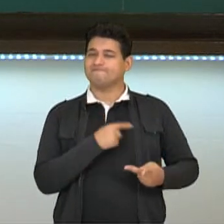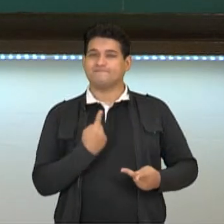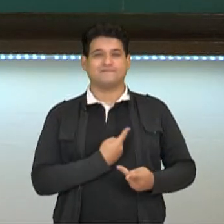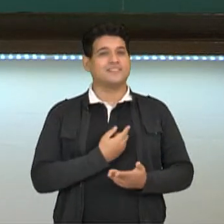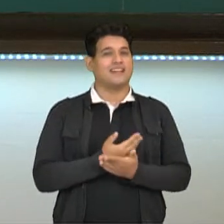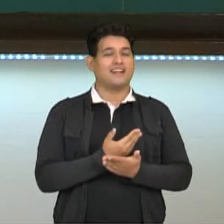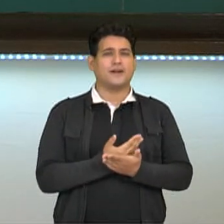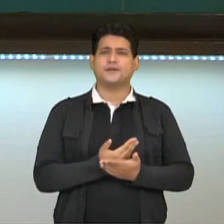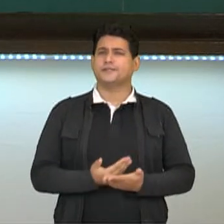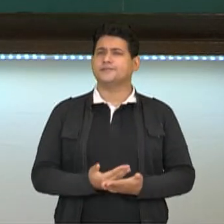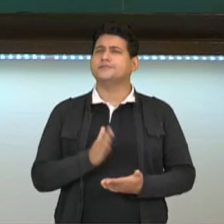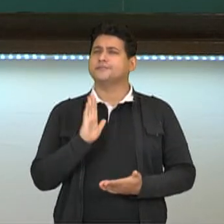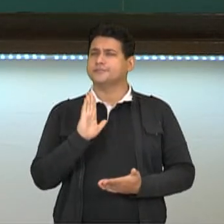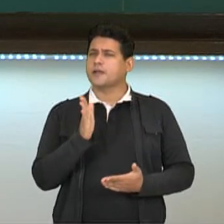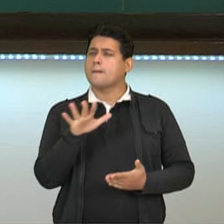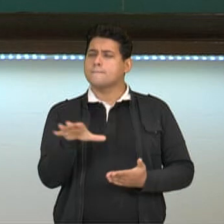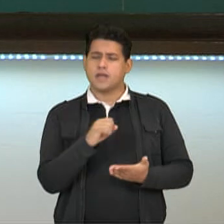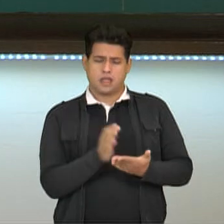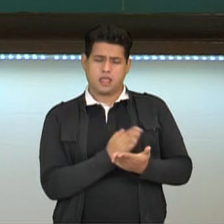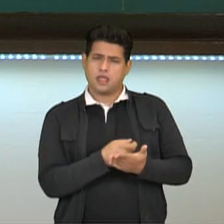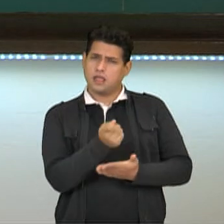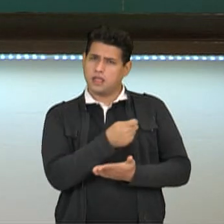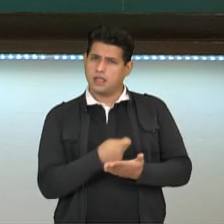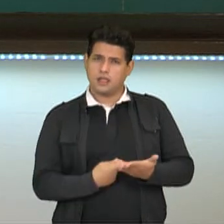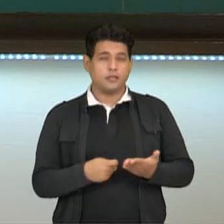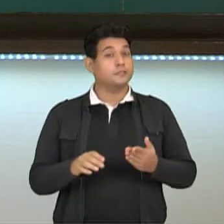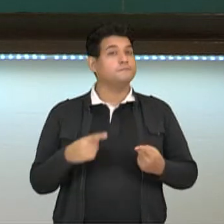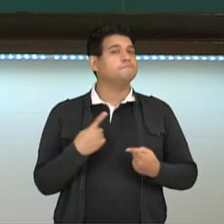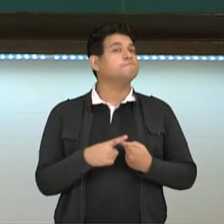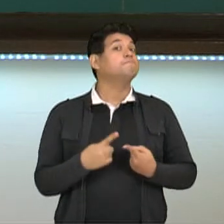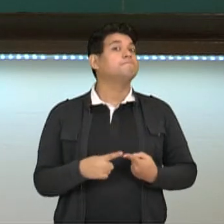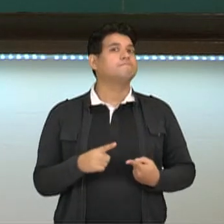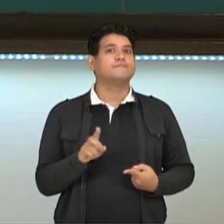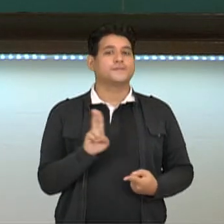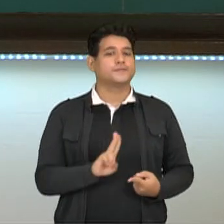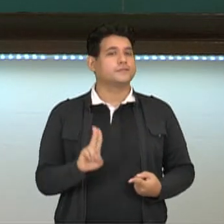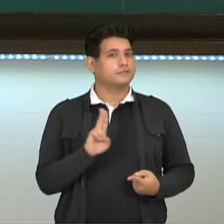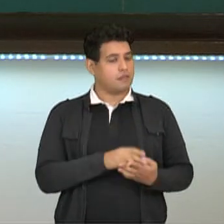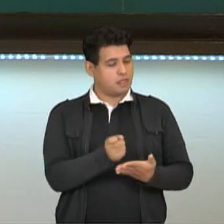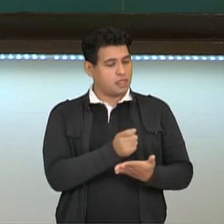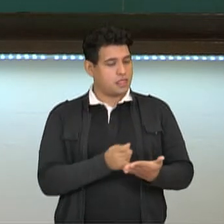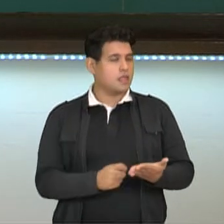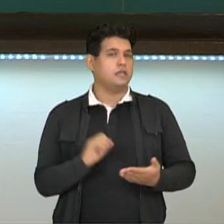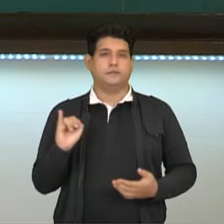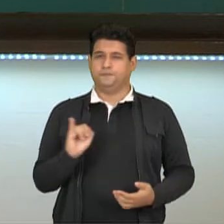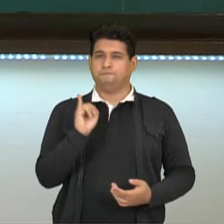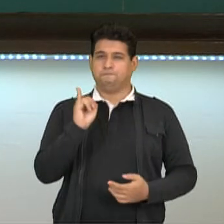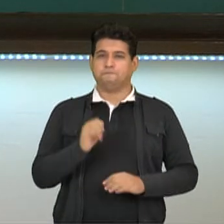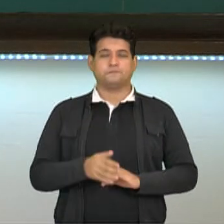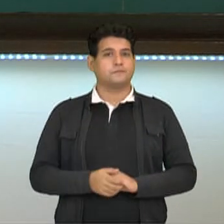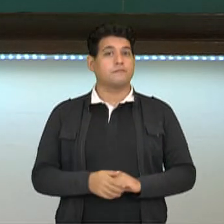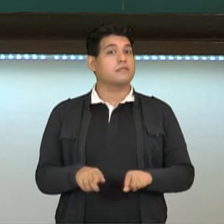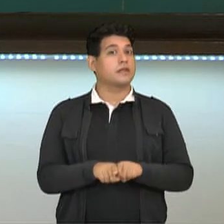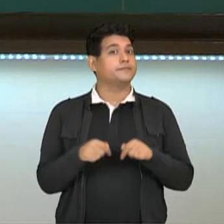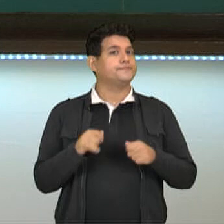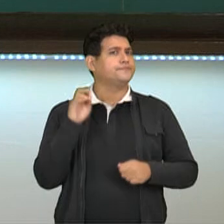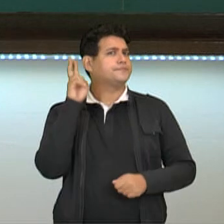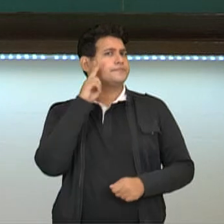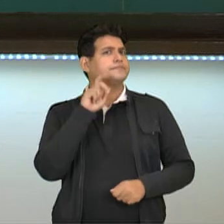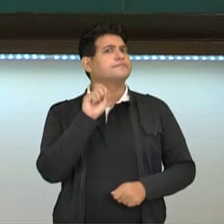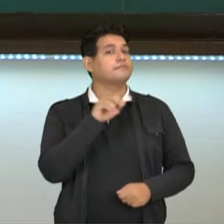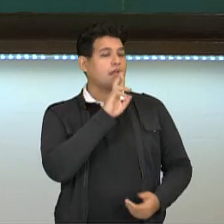aula. Já pegue aí o seu material, seu caderno, tudo que você vai precisar para fazer as anotações necessárias. E lembre, você vai